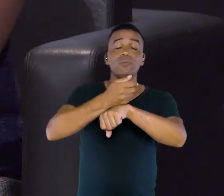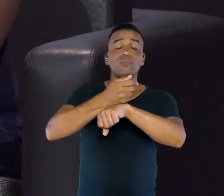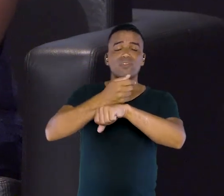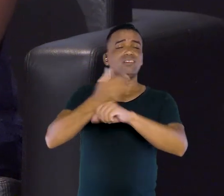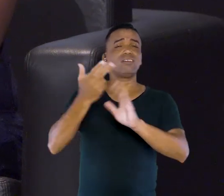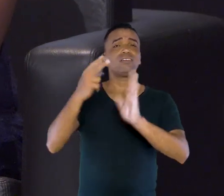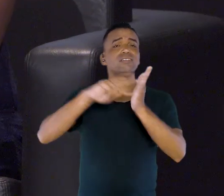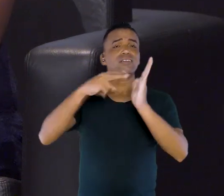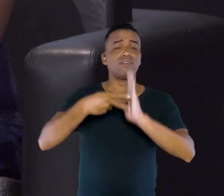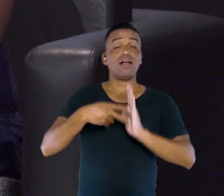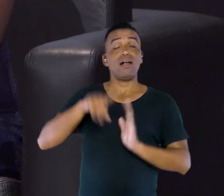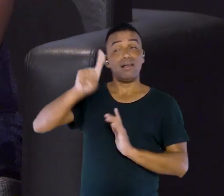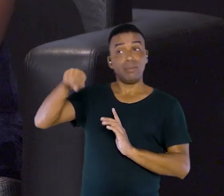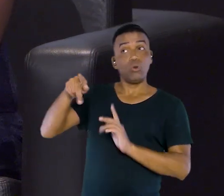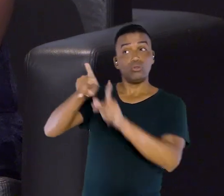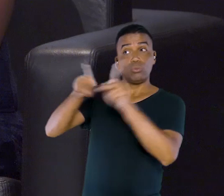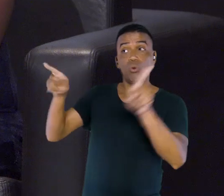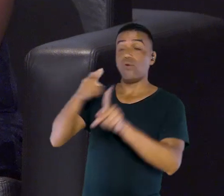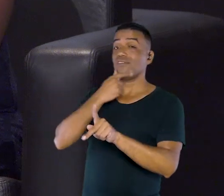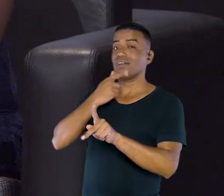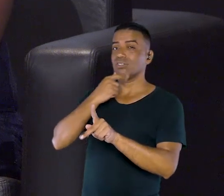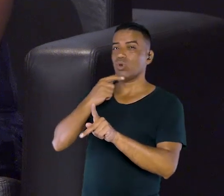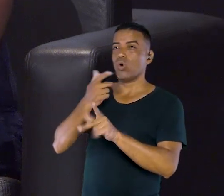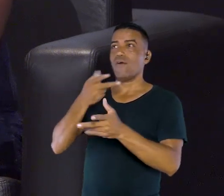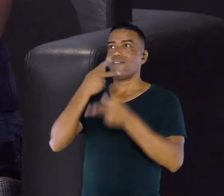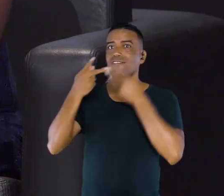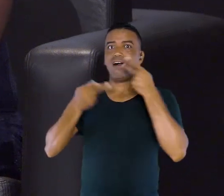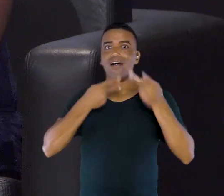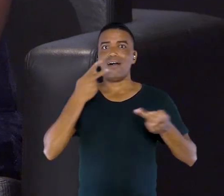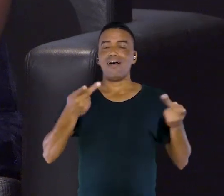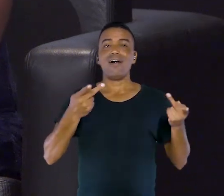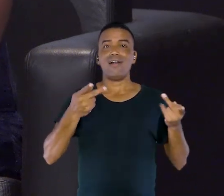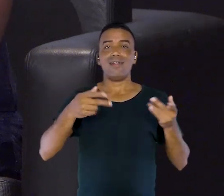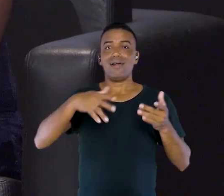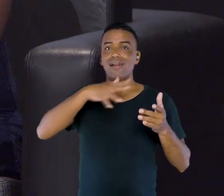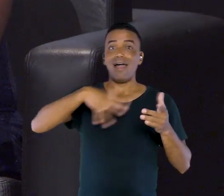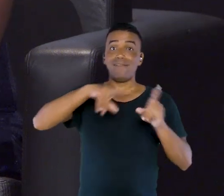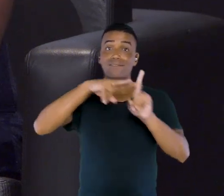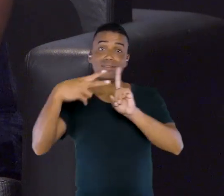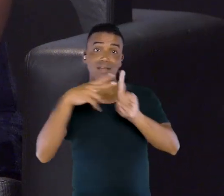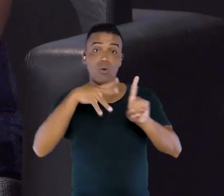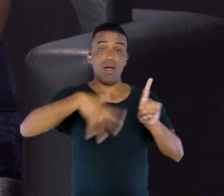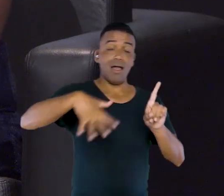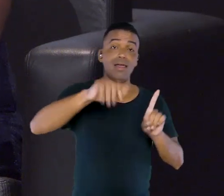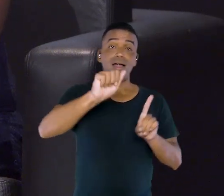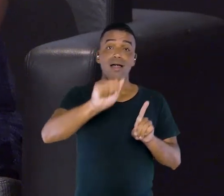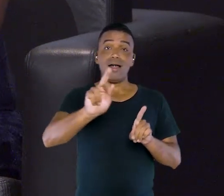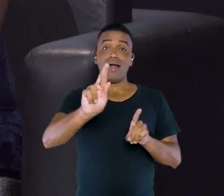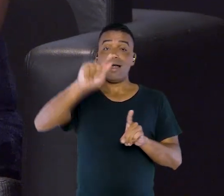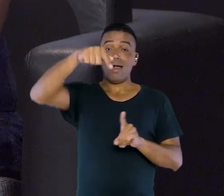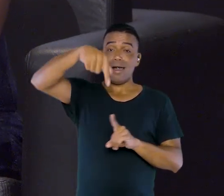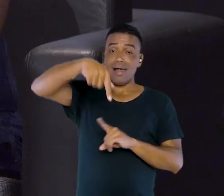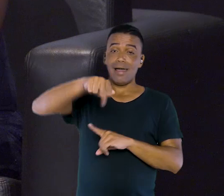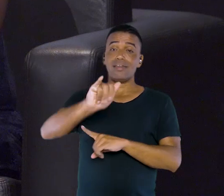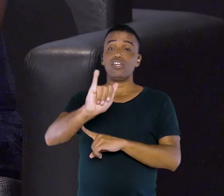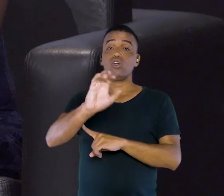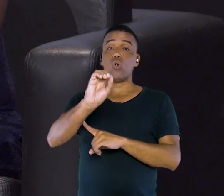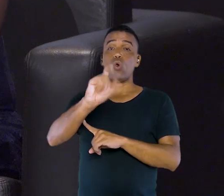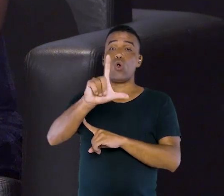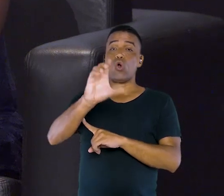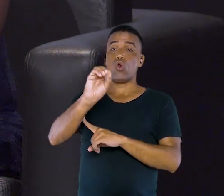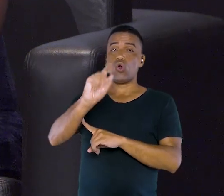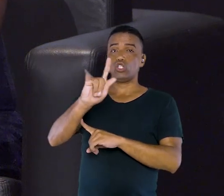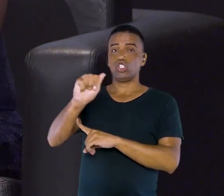Depois o professor fala no olhar arqueológico, eu vou falar com o